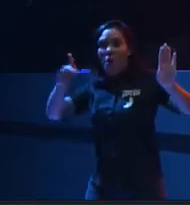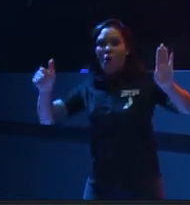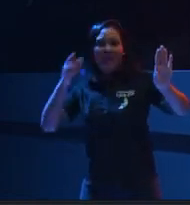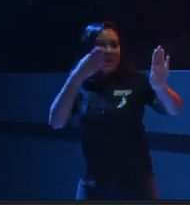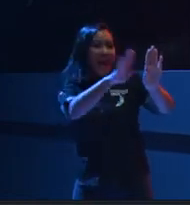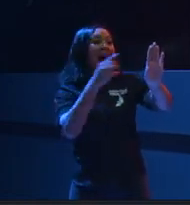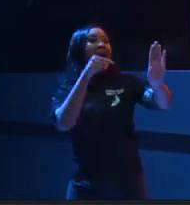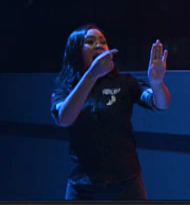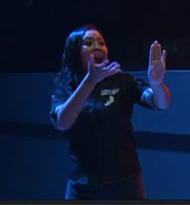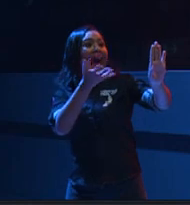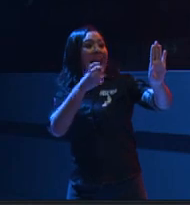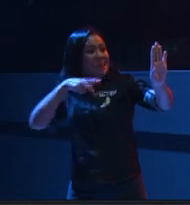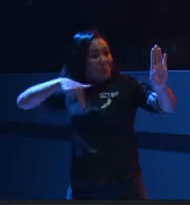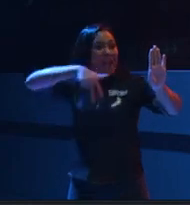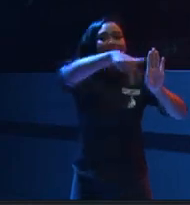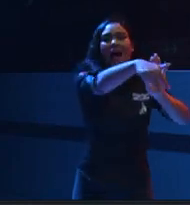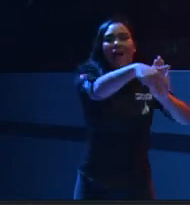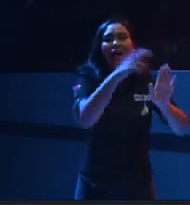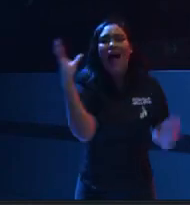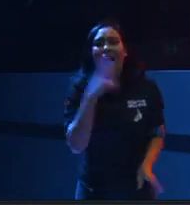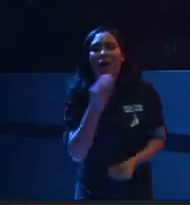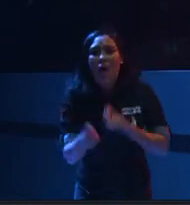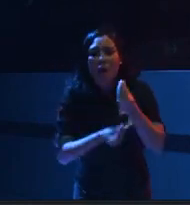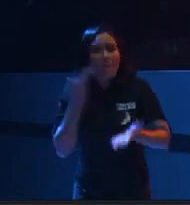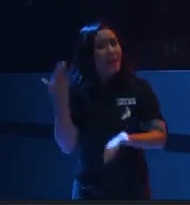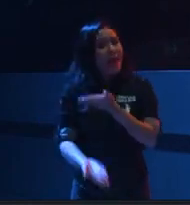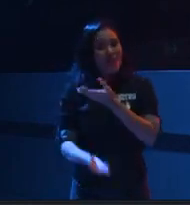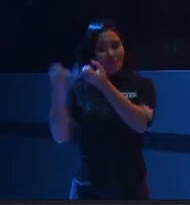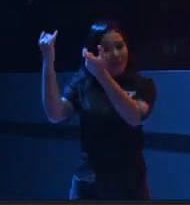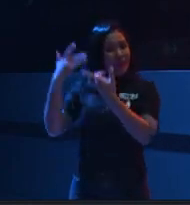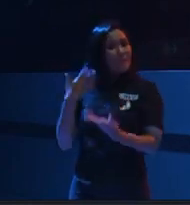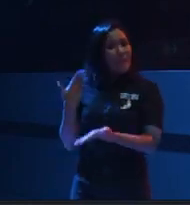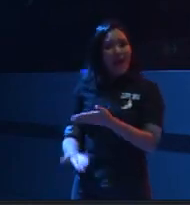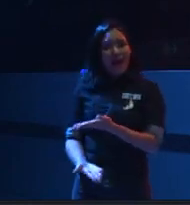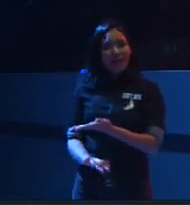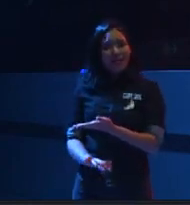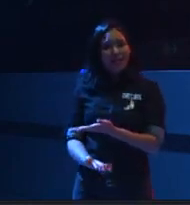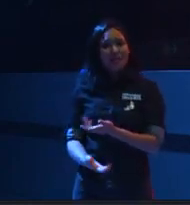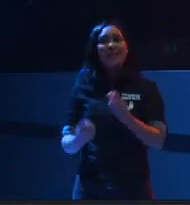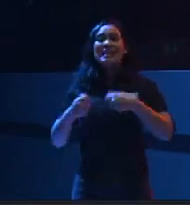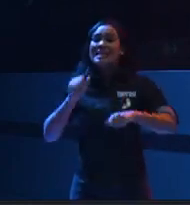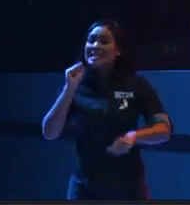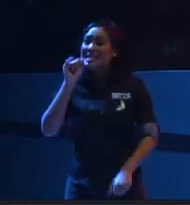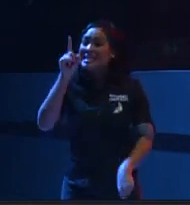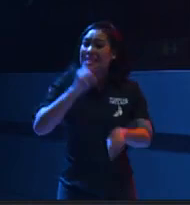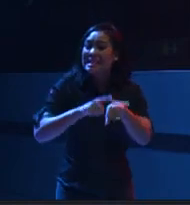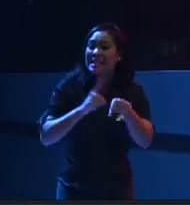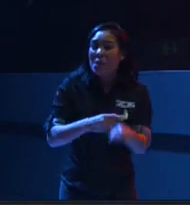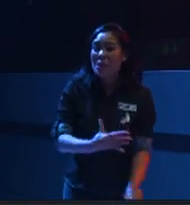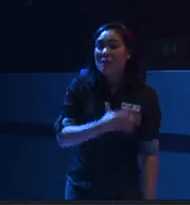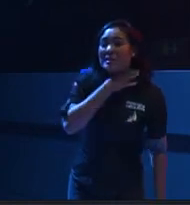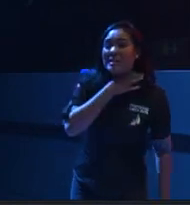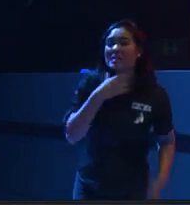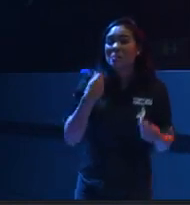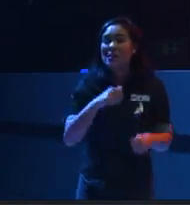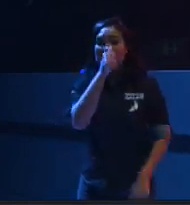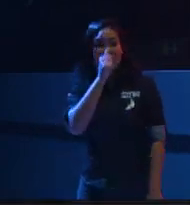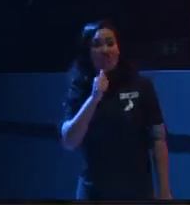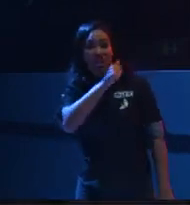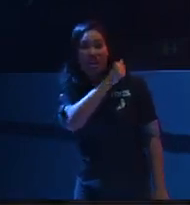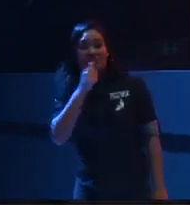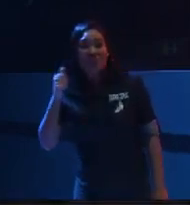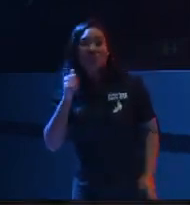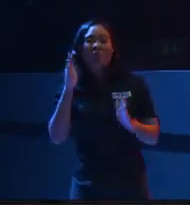em tempo de crise em tempos de crise muito jejum muita oração muita reflexão muita pergunta